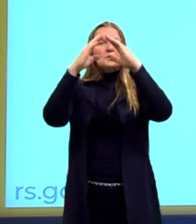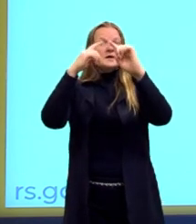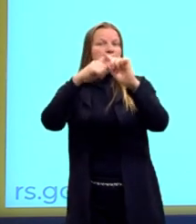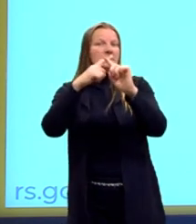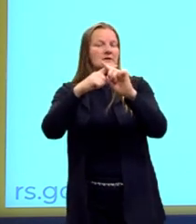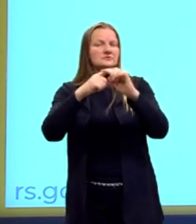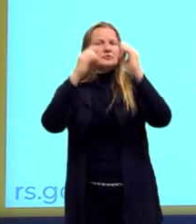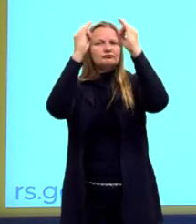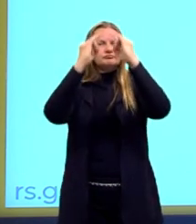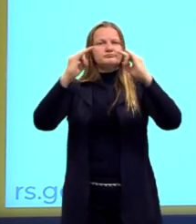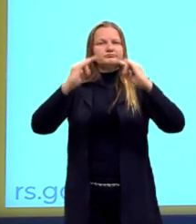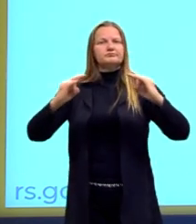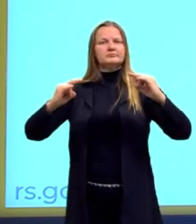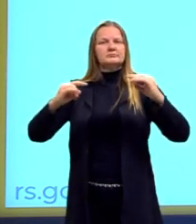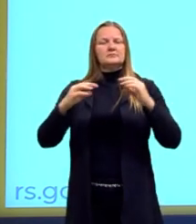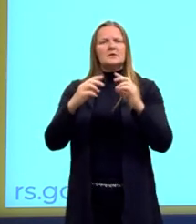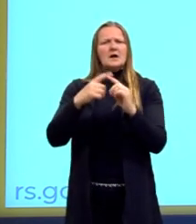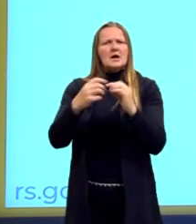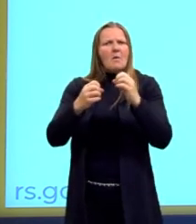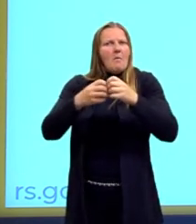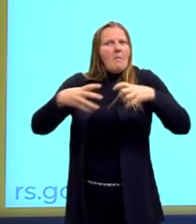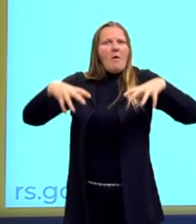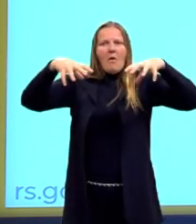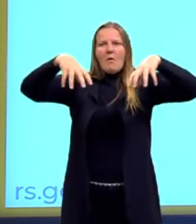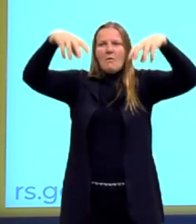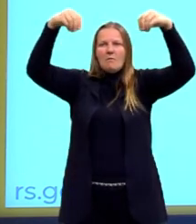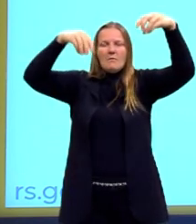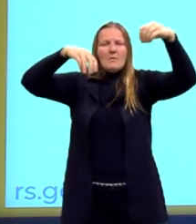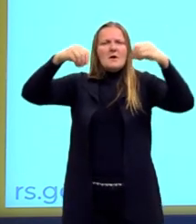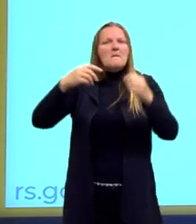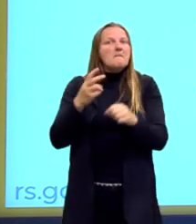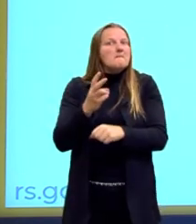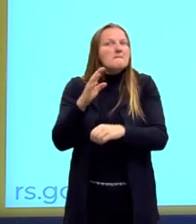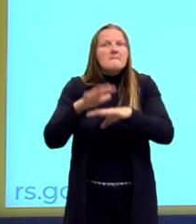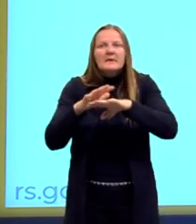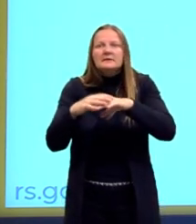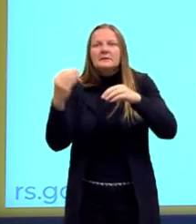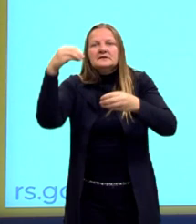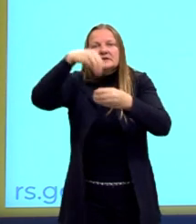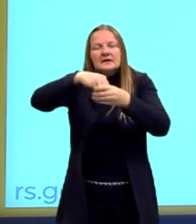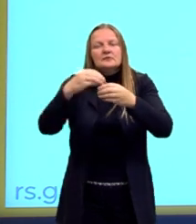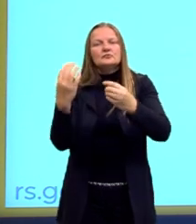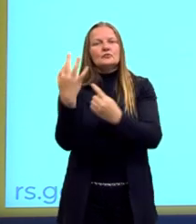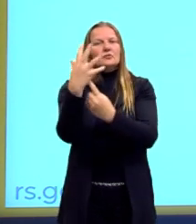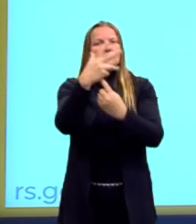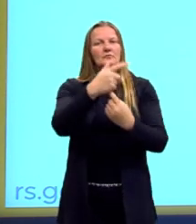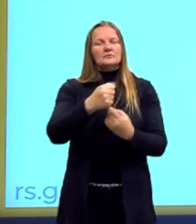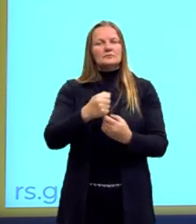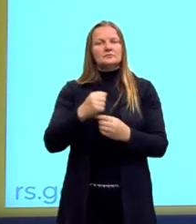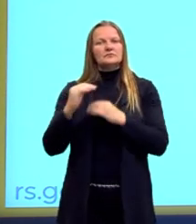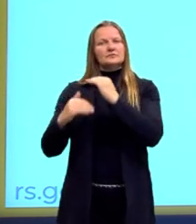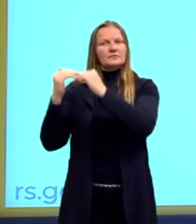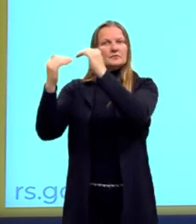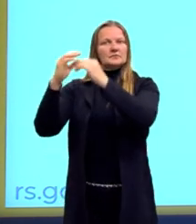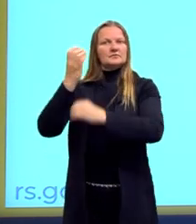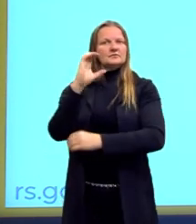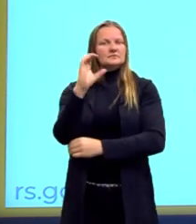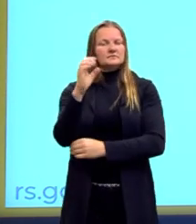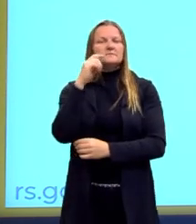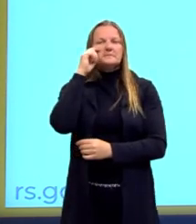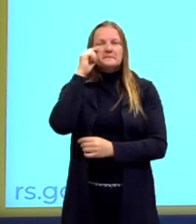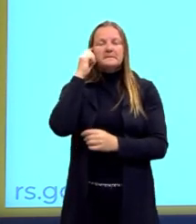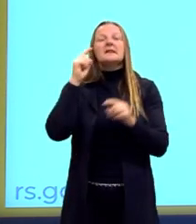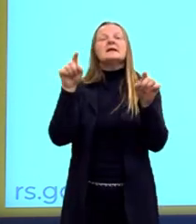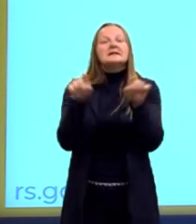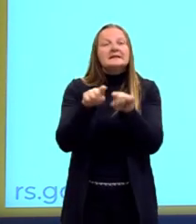da idade média vão necessitar da Matemática então aqui é o desenvolvimento da ciência né E